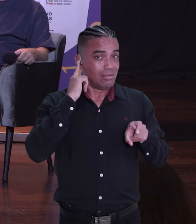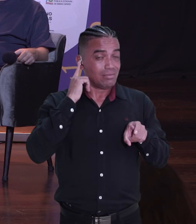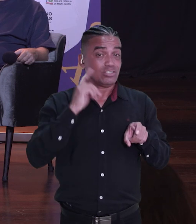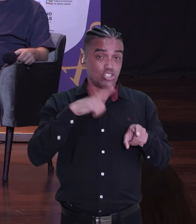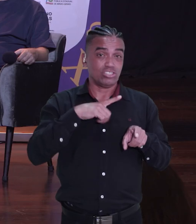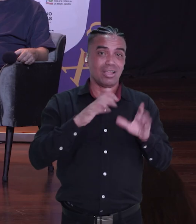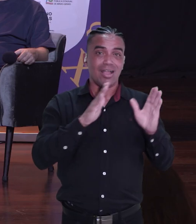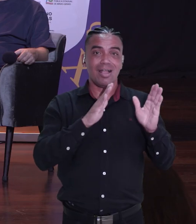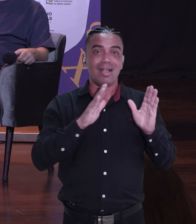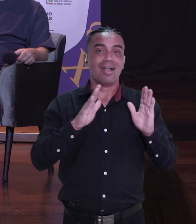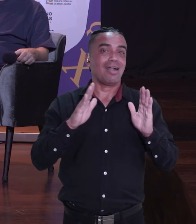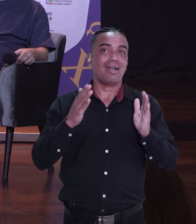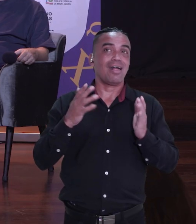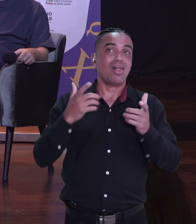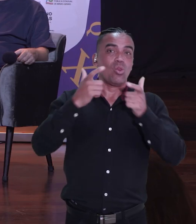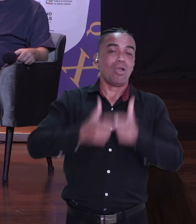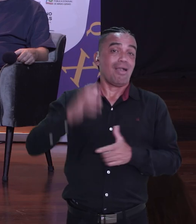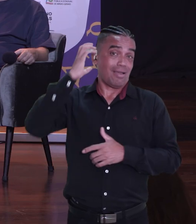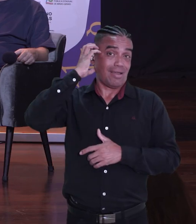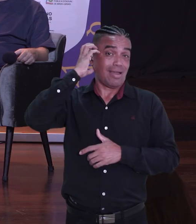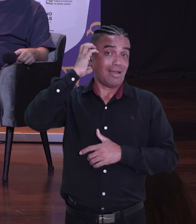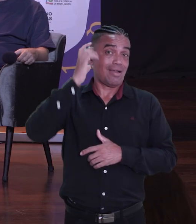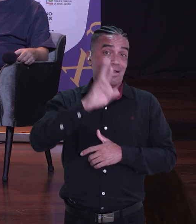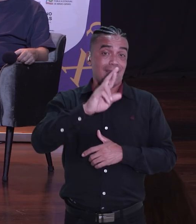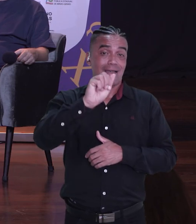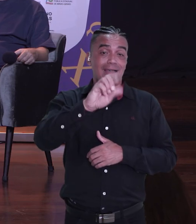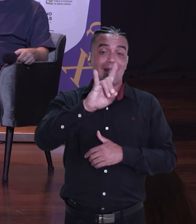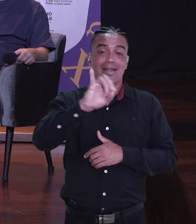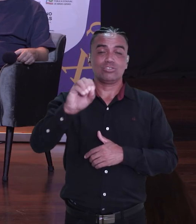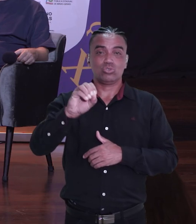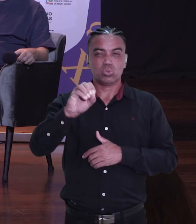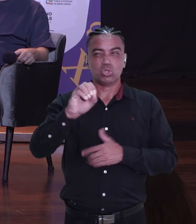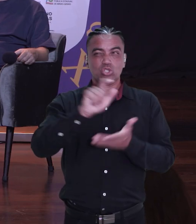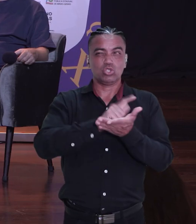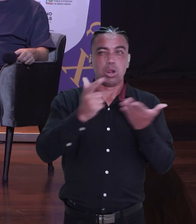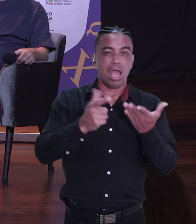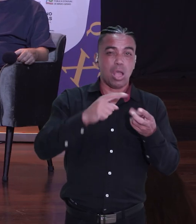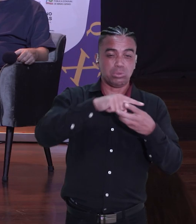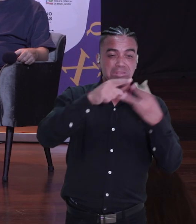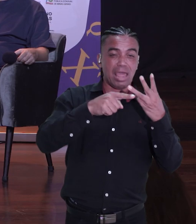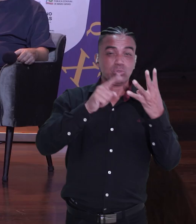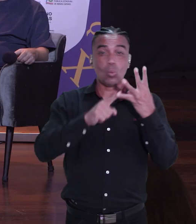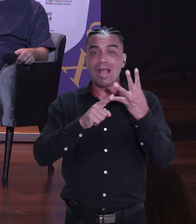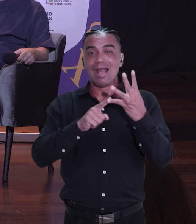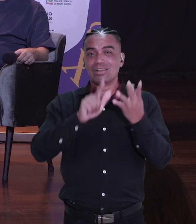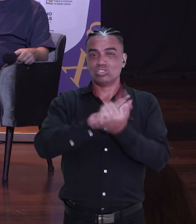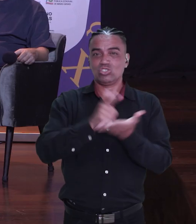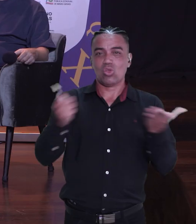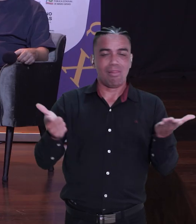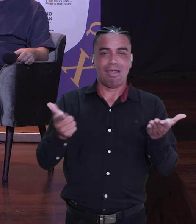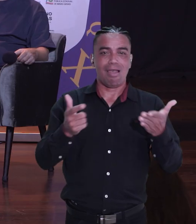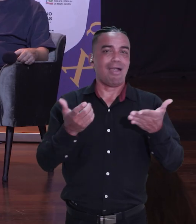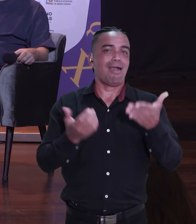com uma ligação, tinha uma estação de rádio, tinha uma ligação direta com jornais, tinha 3 ou 4 jornais,